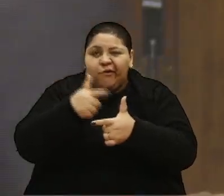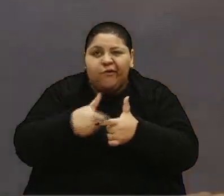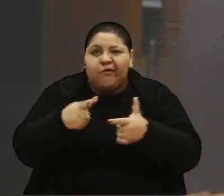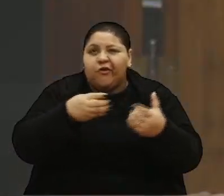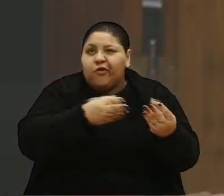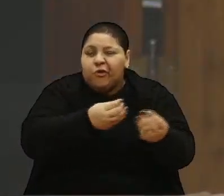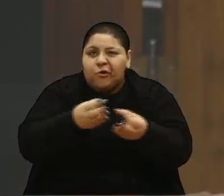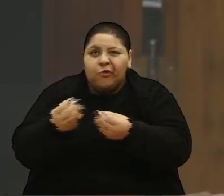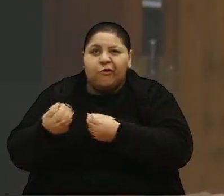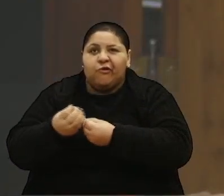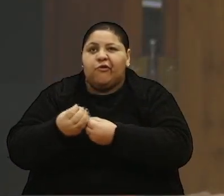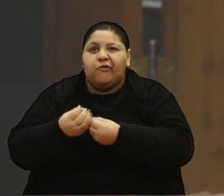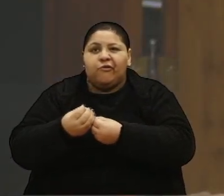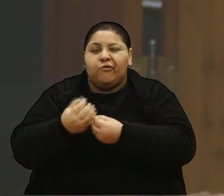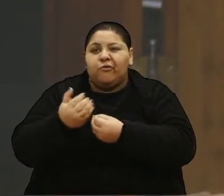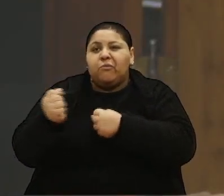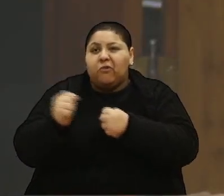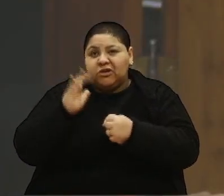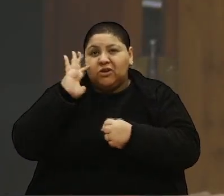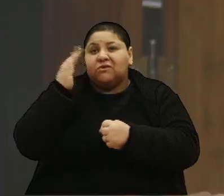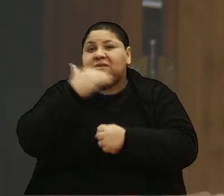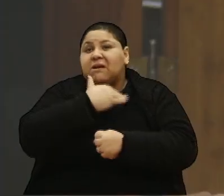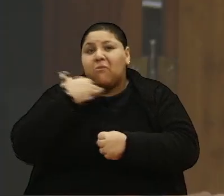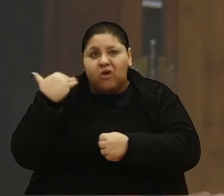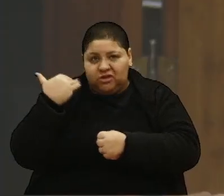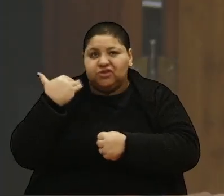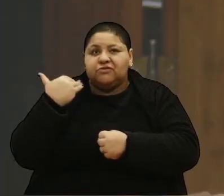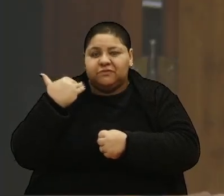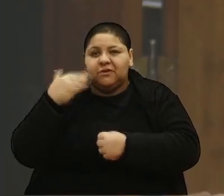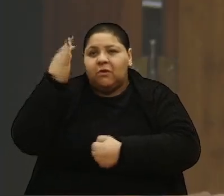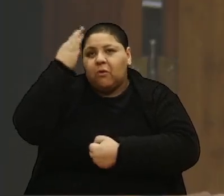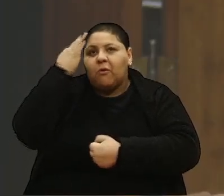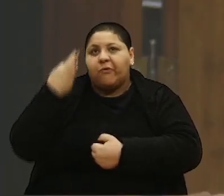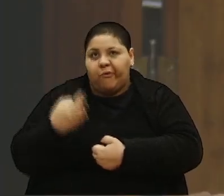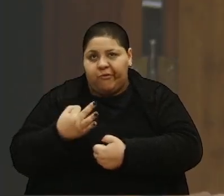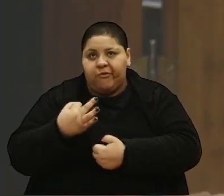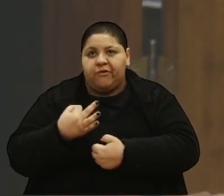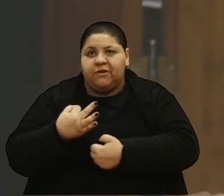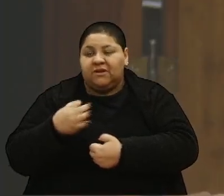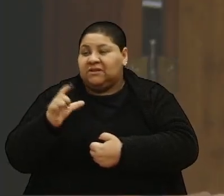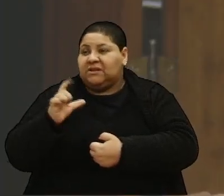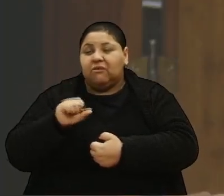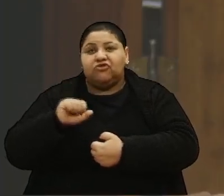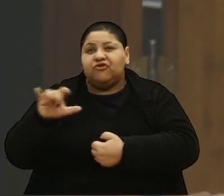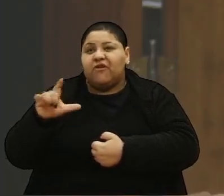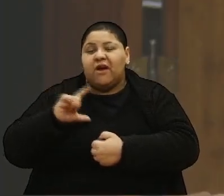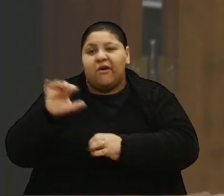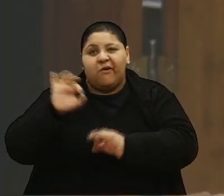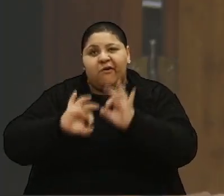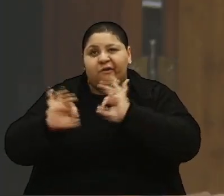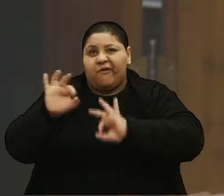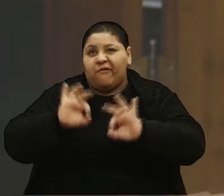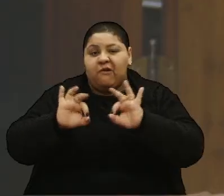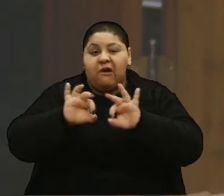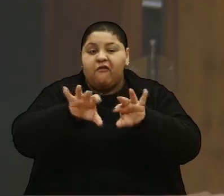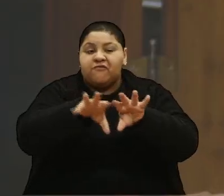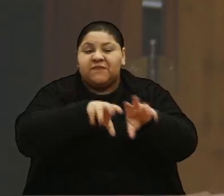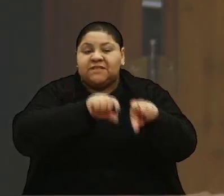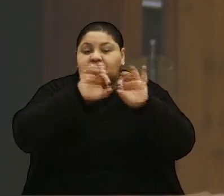muitos deles fatais. Entendemos que sem o preparo, sem a